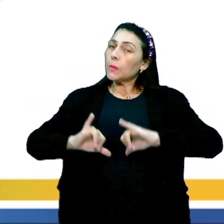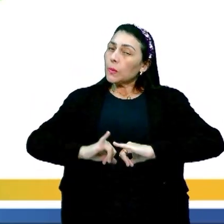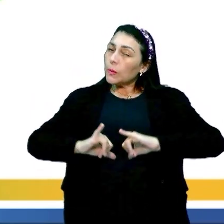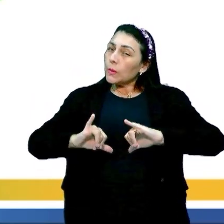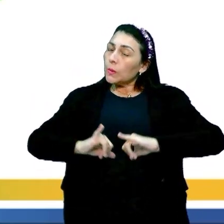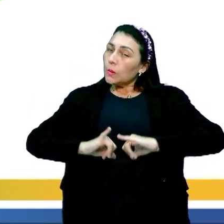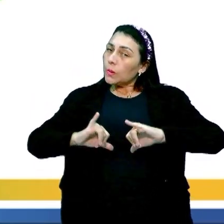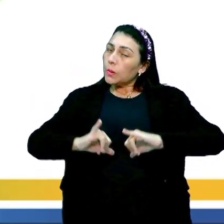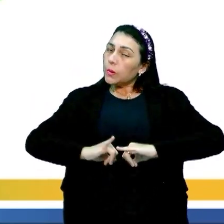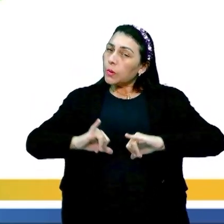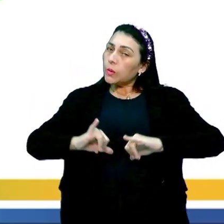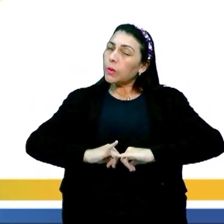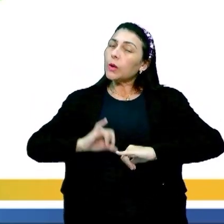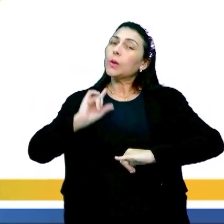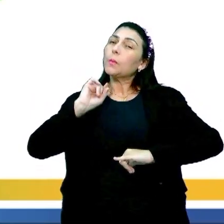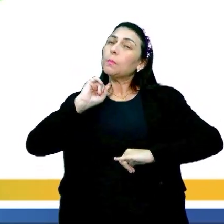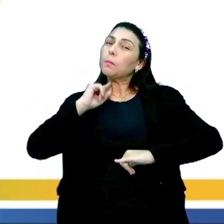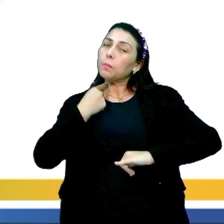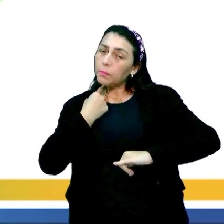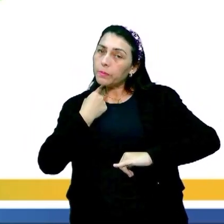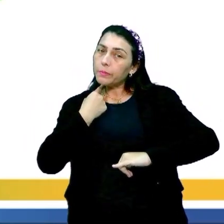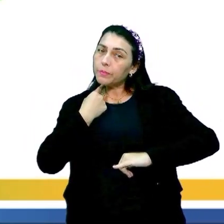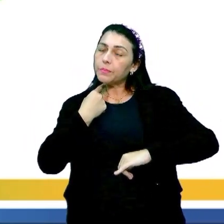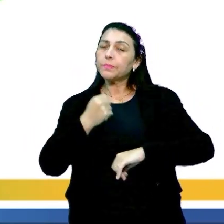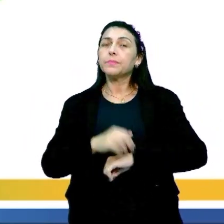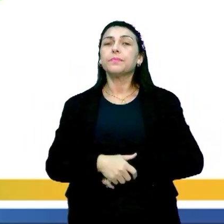concentração muito alta de poluentes.